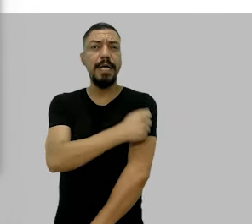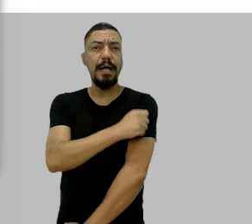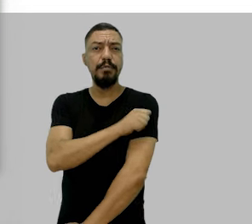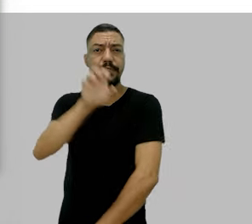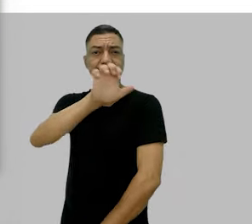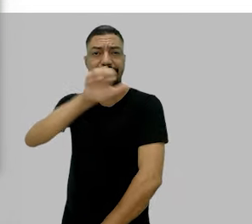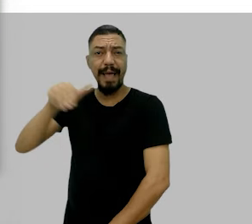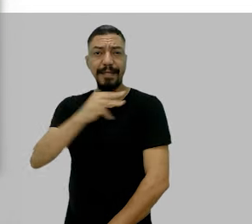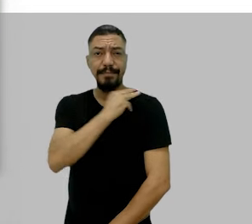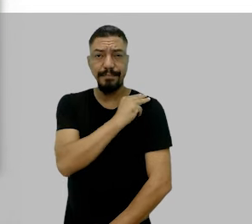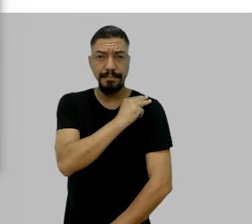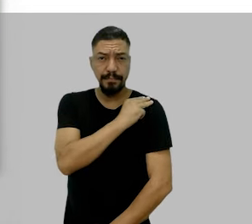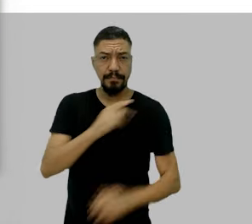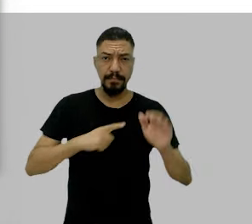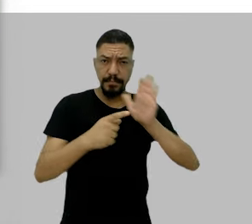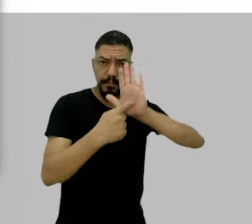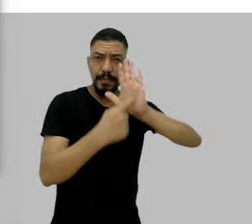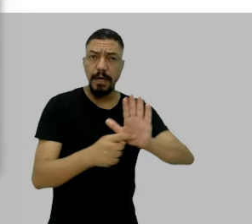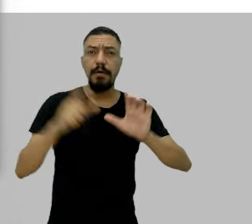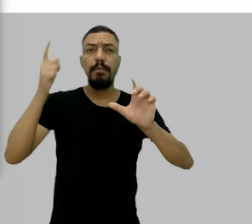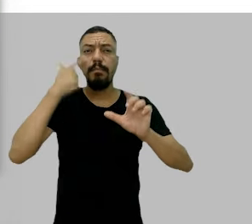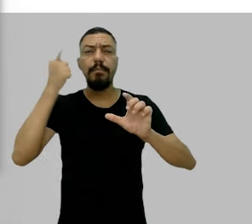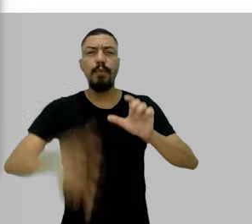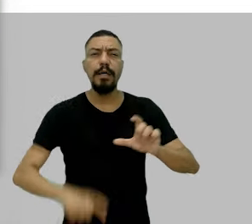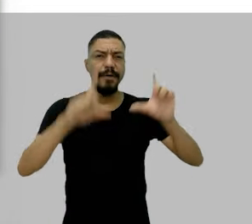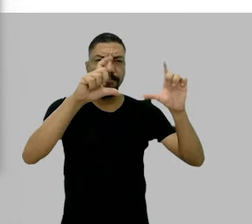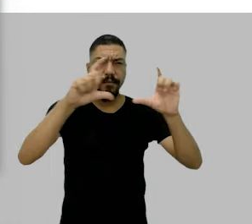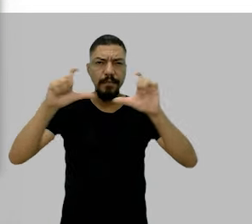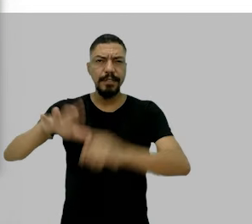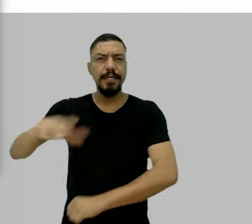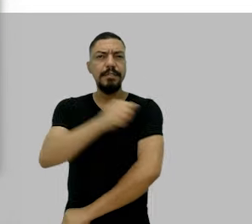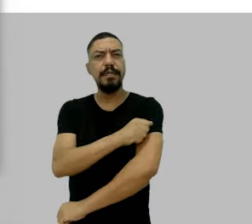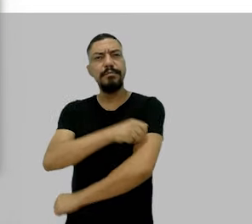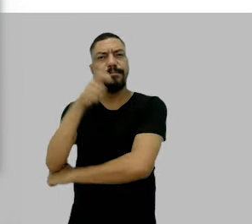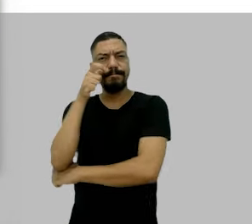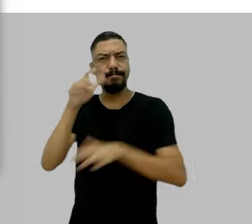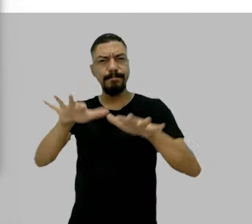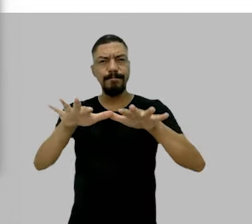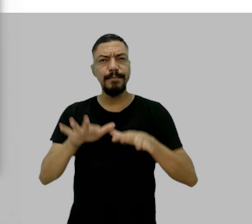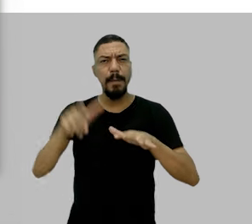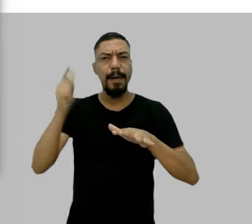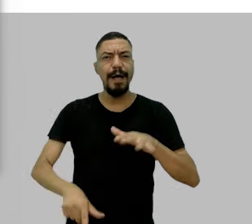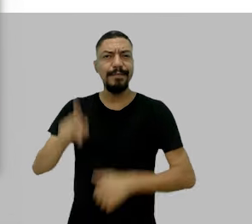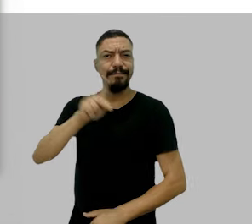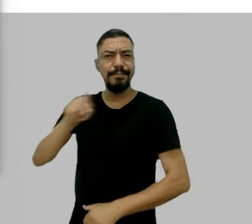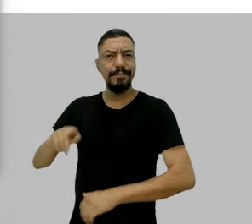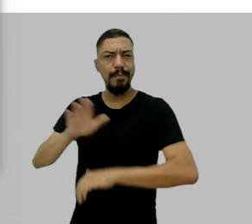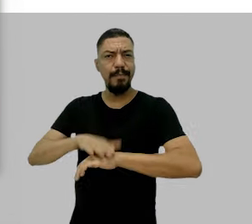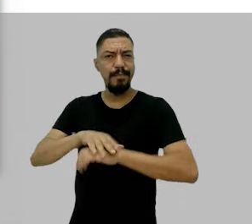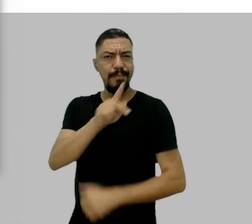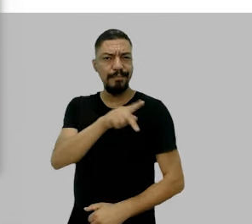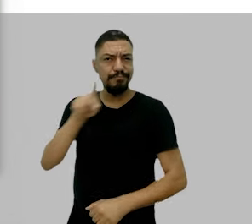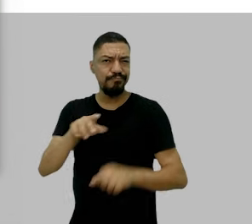a gente tem as fotos, né, tanto dos alunos assistindo, quanto das educadoras que fizeram essa atividade